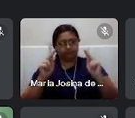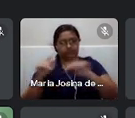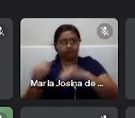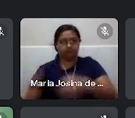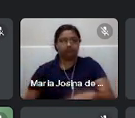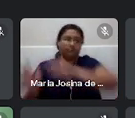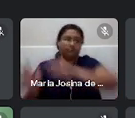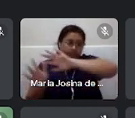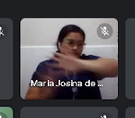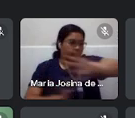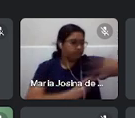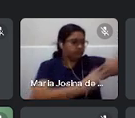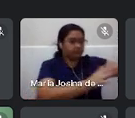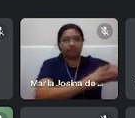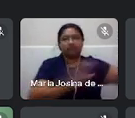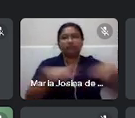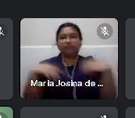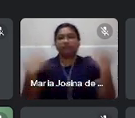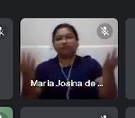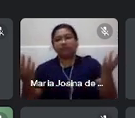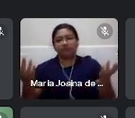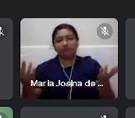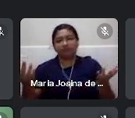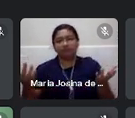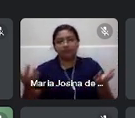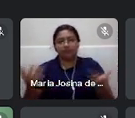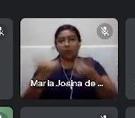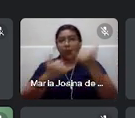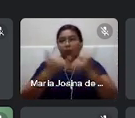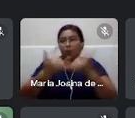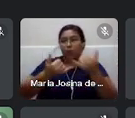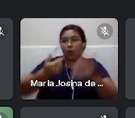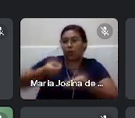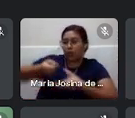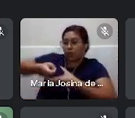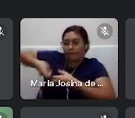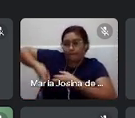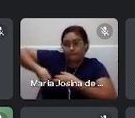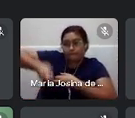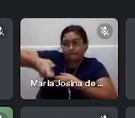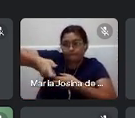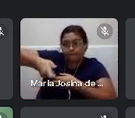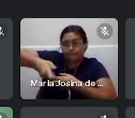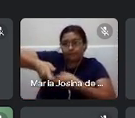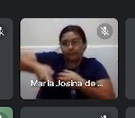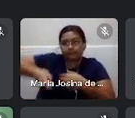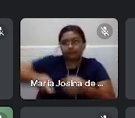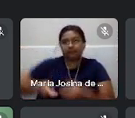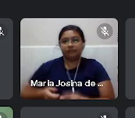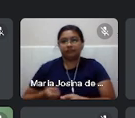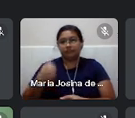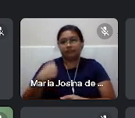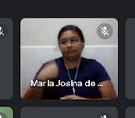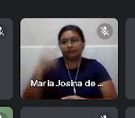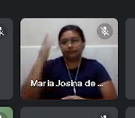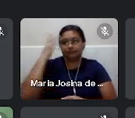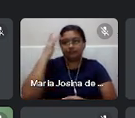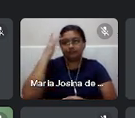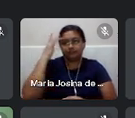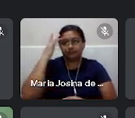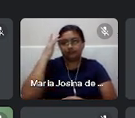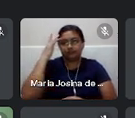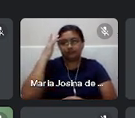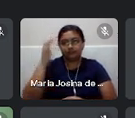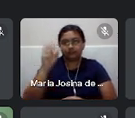Bom, então, no jogo dos discos, gente, né, eu acho que foi, não sei se foi a